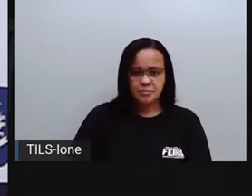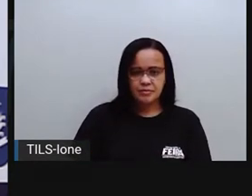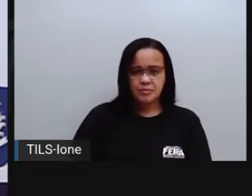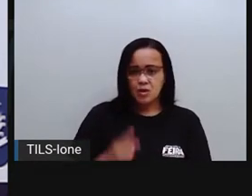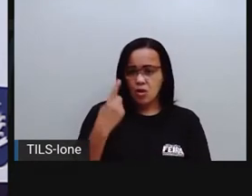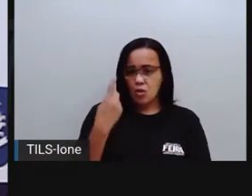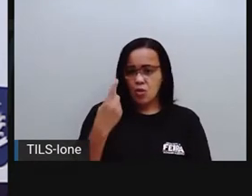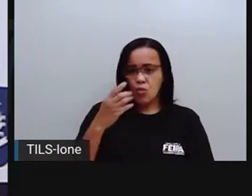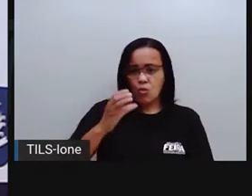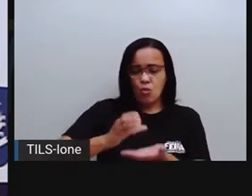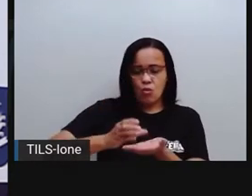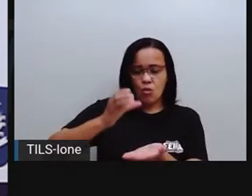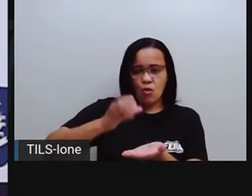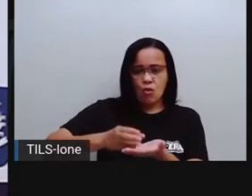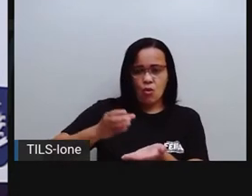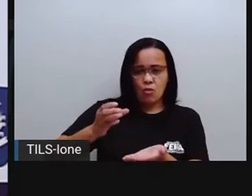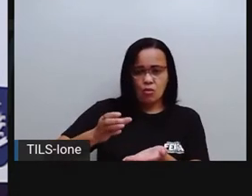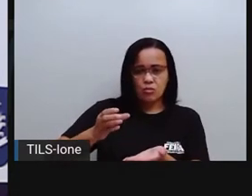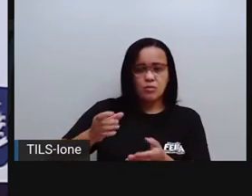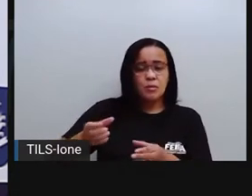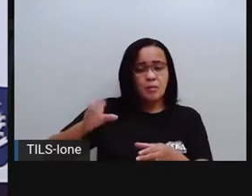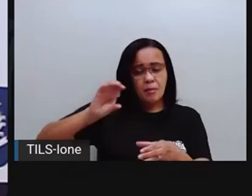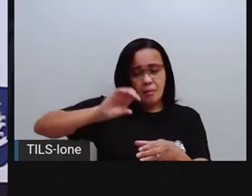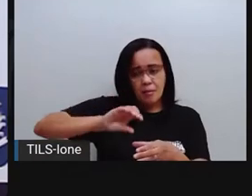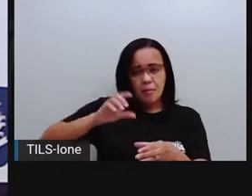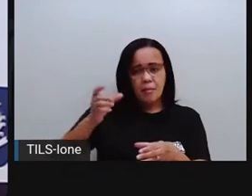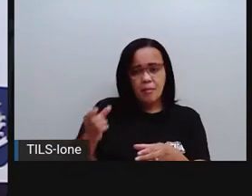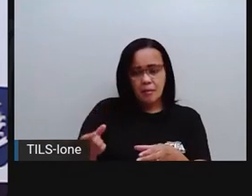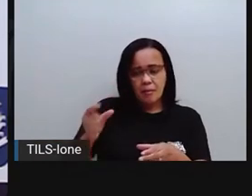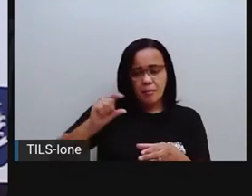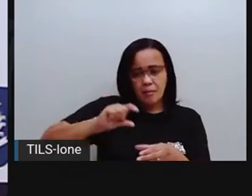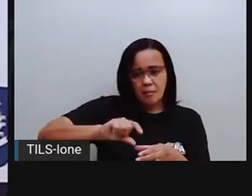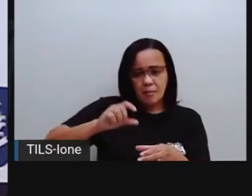não vou despejar todo de vez, eu vou aos poucos, para a gente ir medindo.